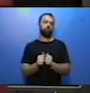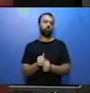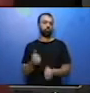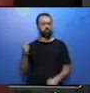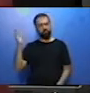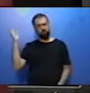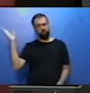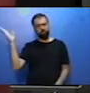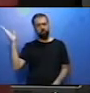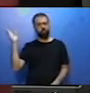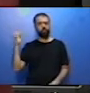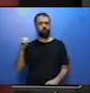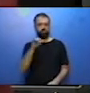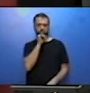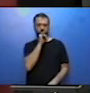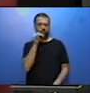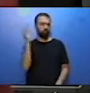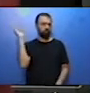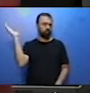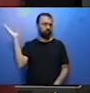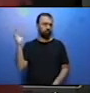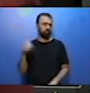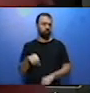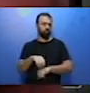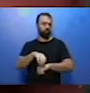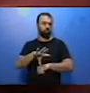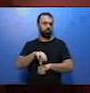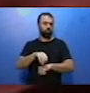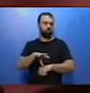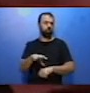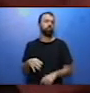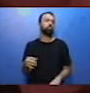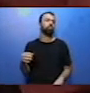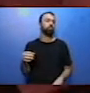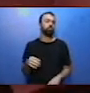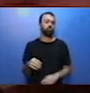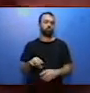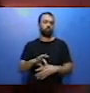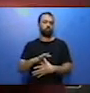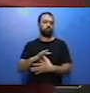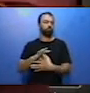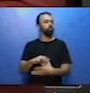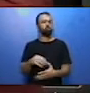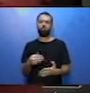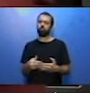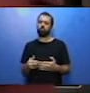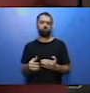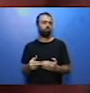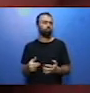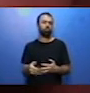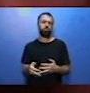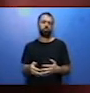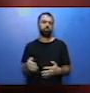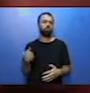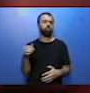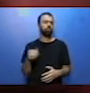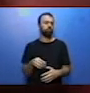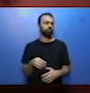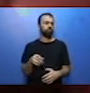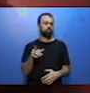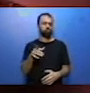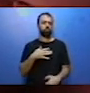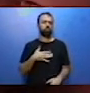feijão legumes salada e uma carne aqui pode ser branca vermelha como você